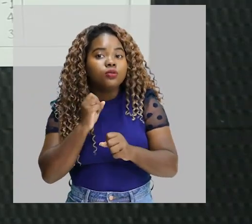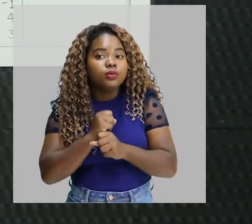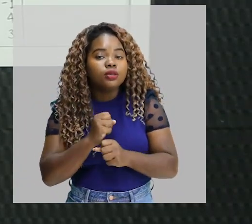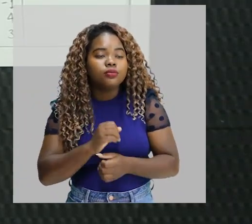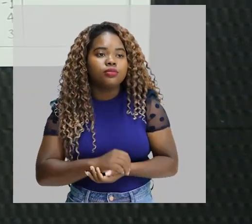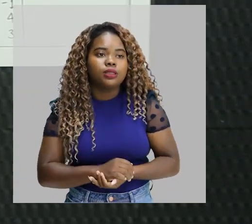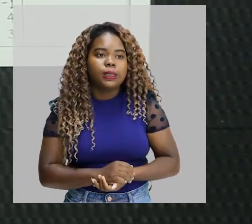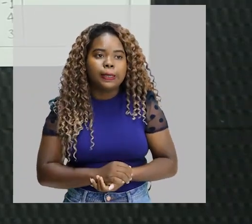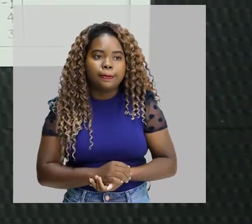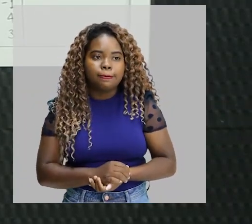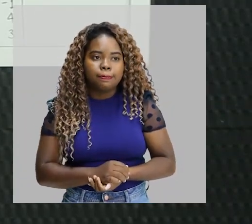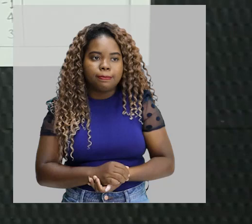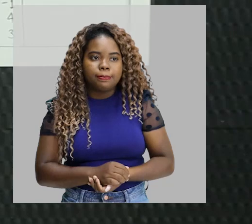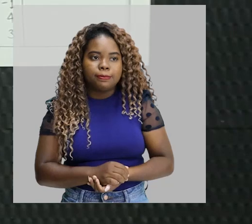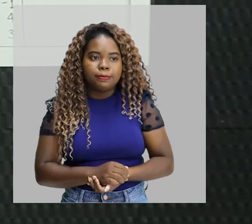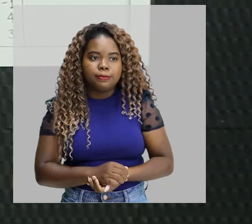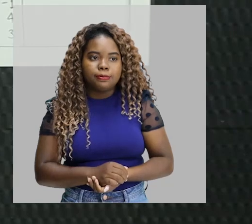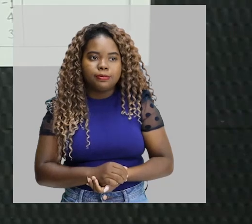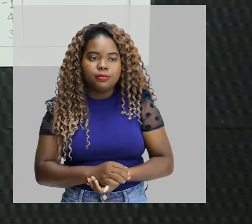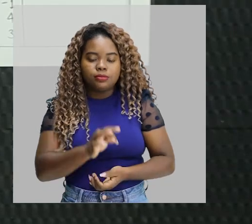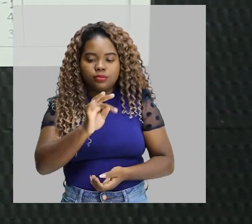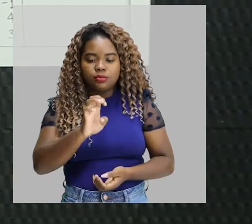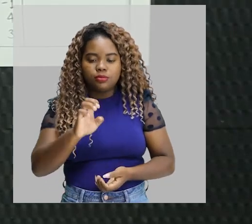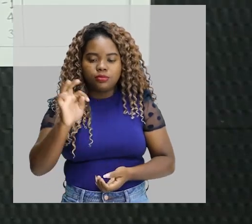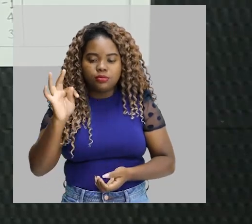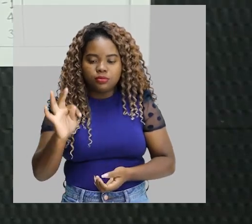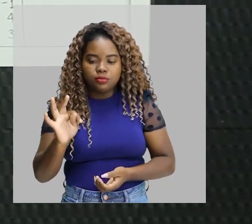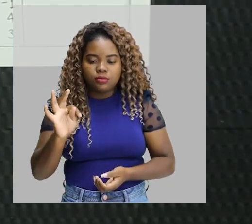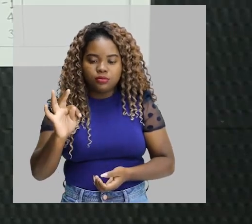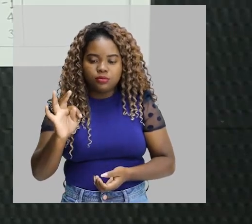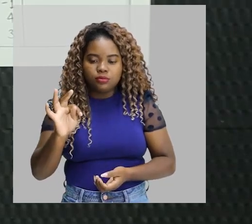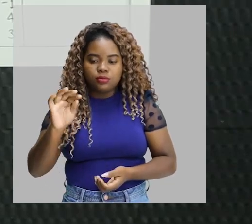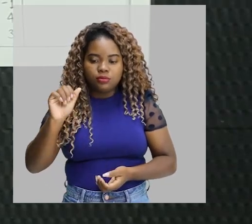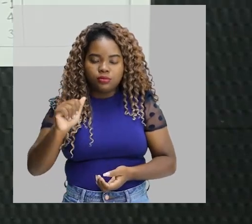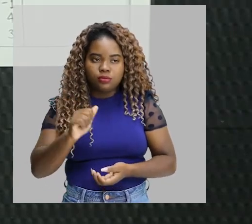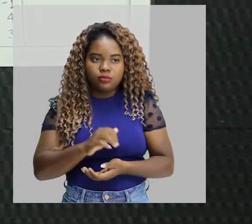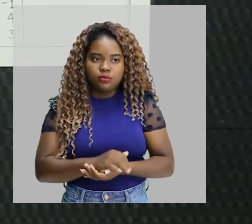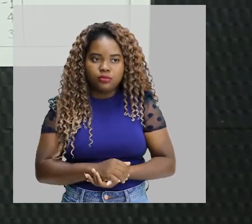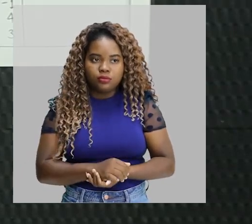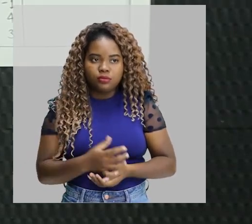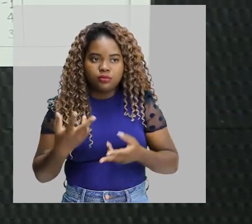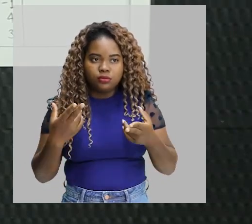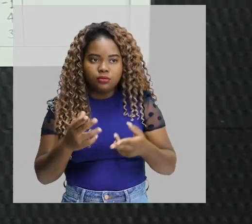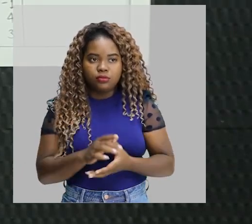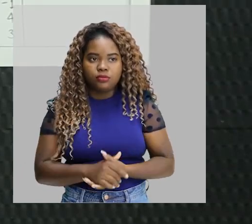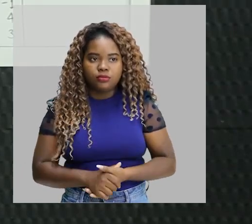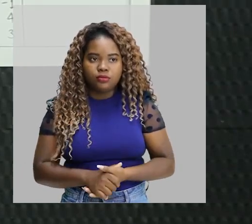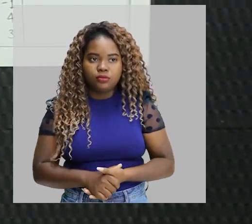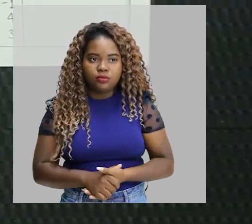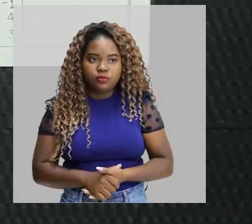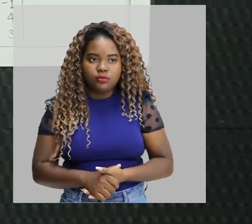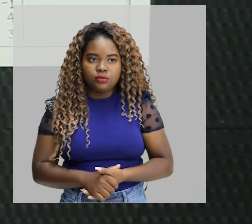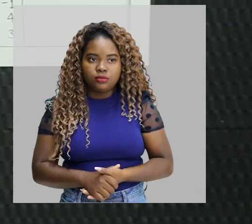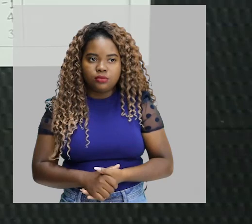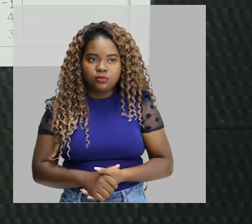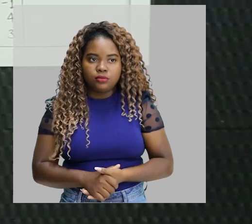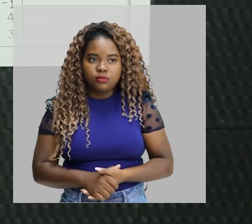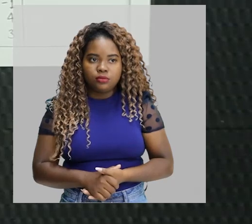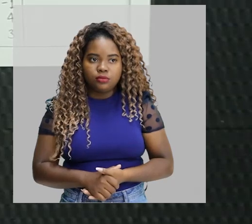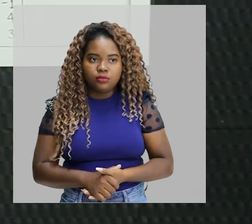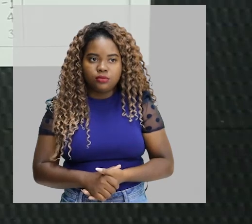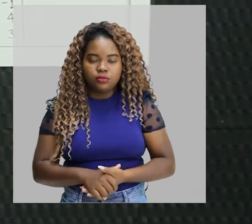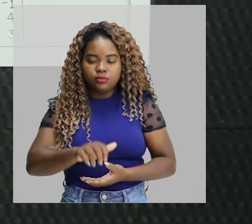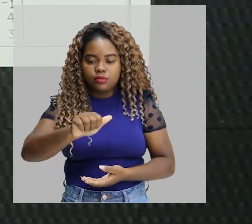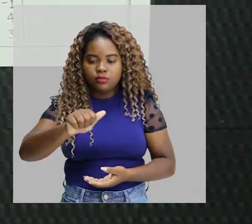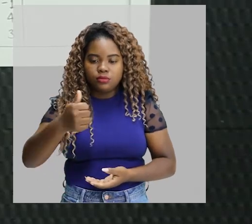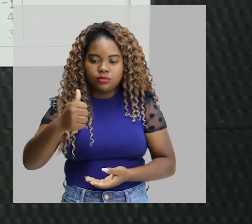determinante de A matrizar vai ser igual tu Vai Multiplicar aqui os elementos dessa diagonal certo